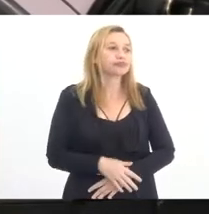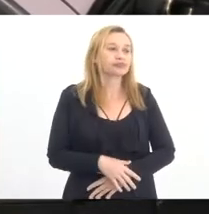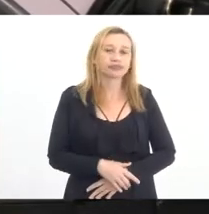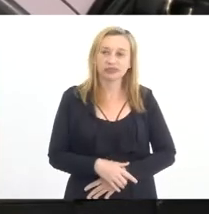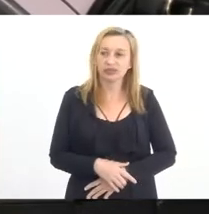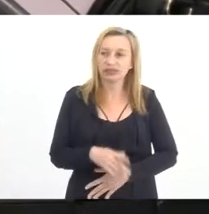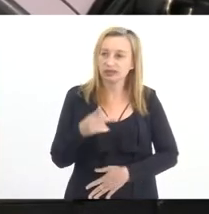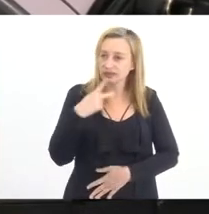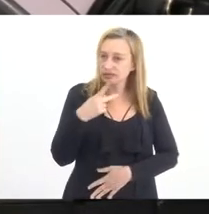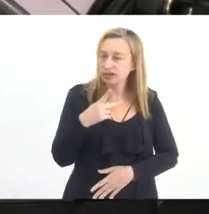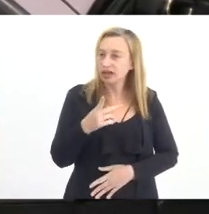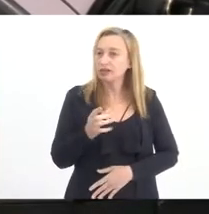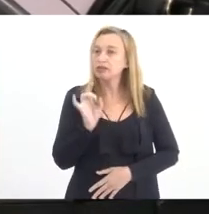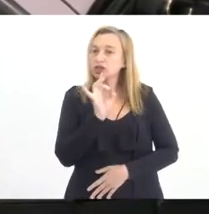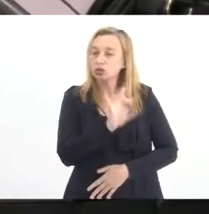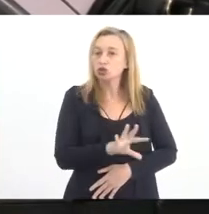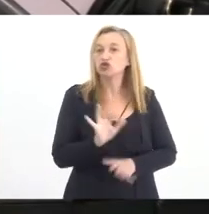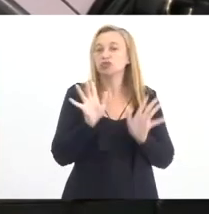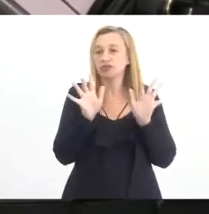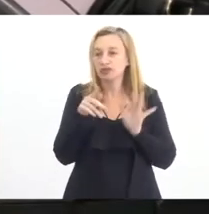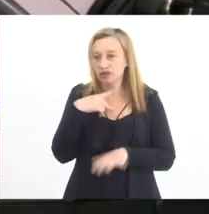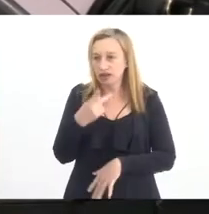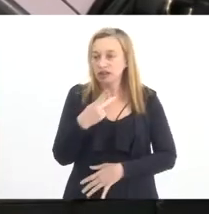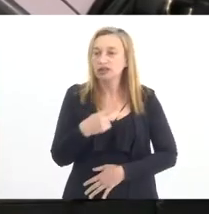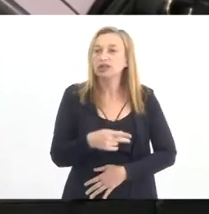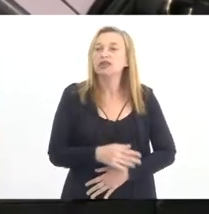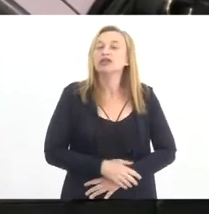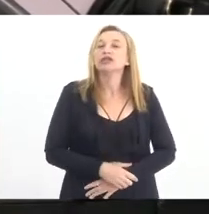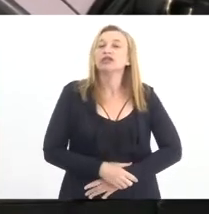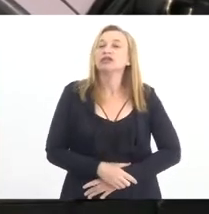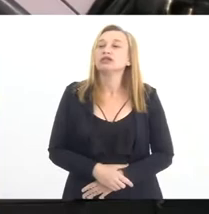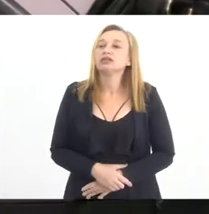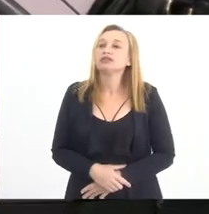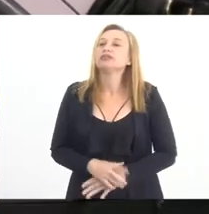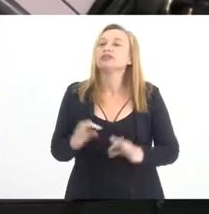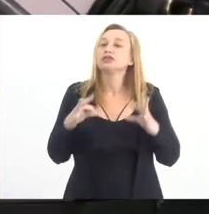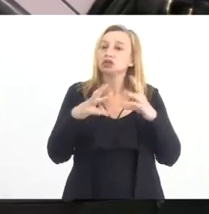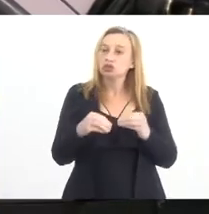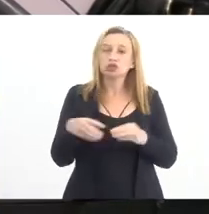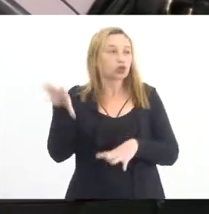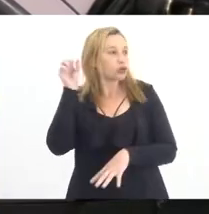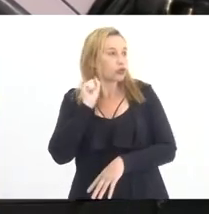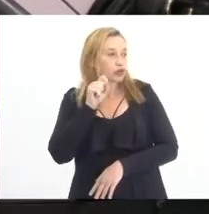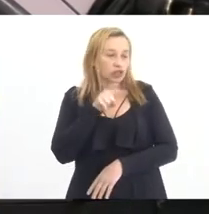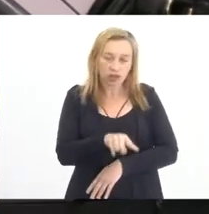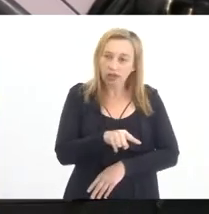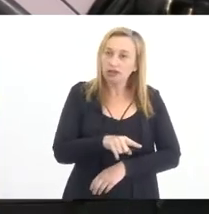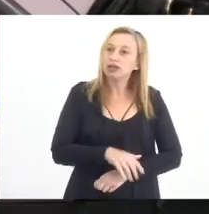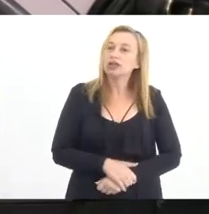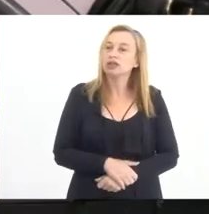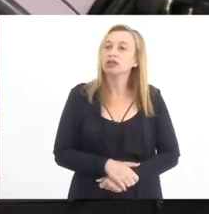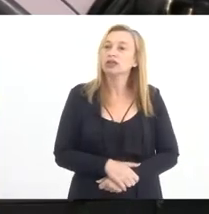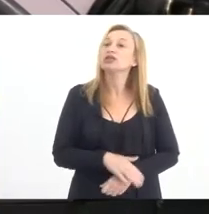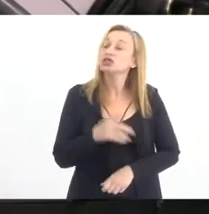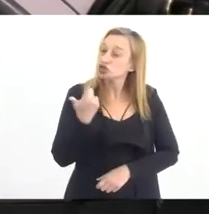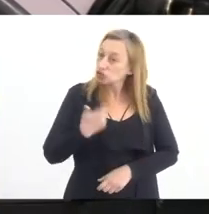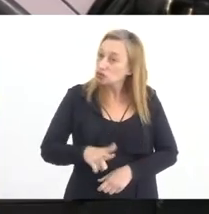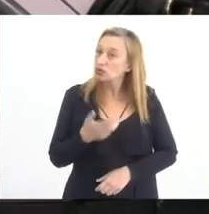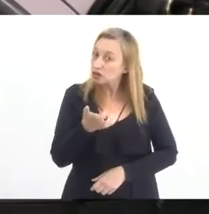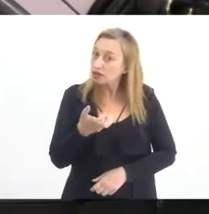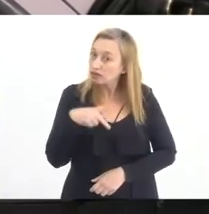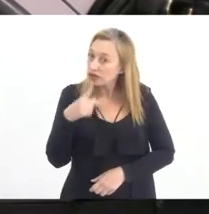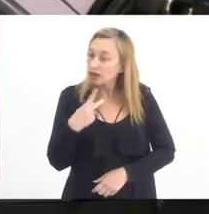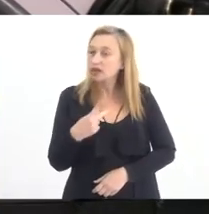fazer ainda a minha última fala, levando em consideração a tudo que eu vou ouvir aqui, e mais uma vez quero